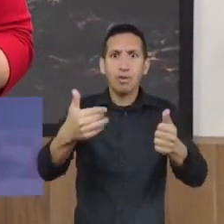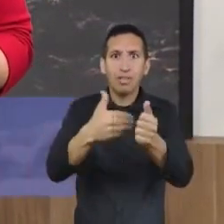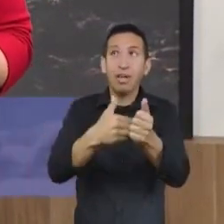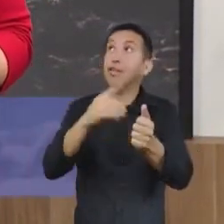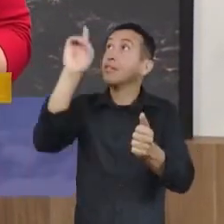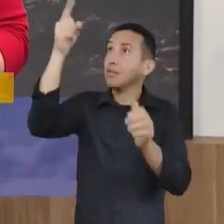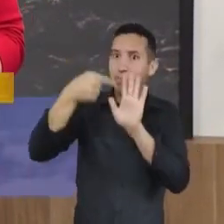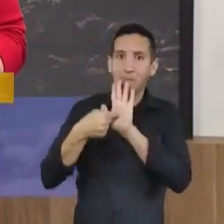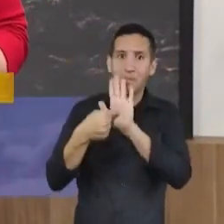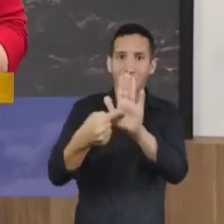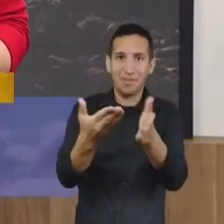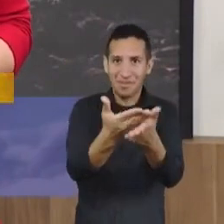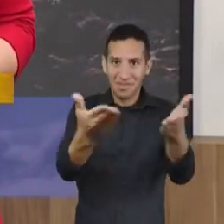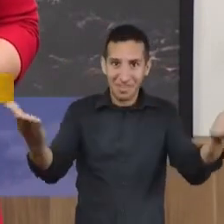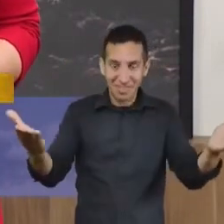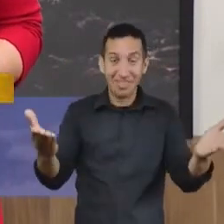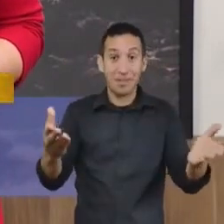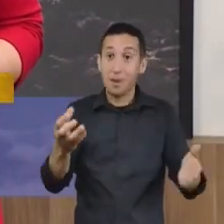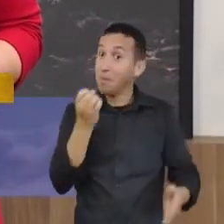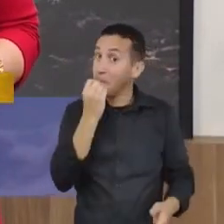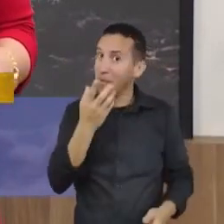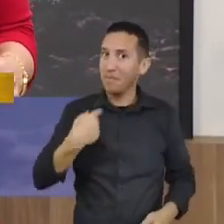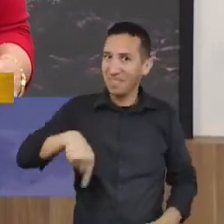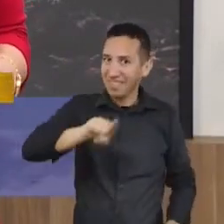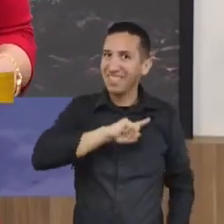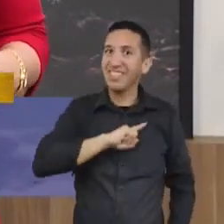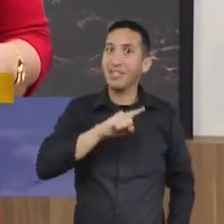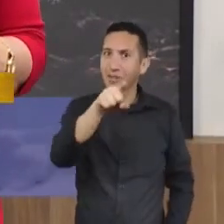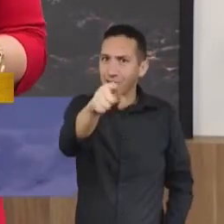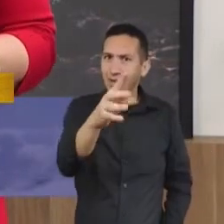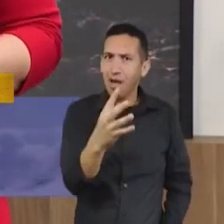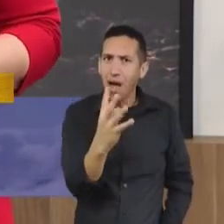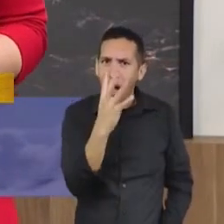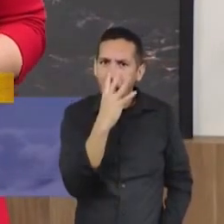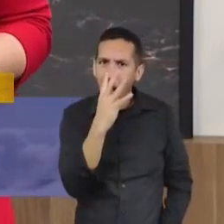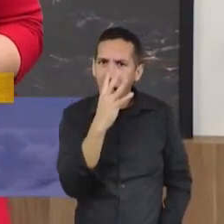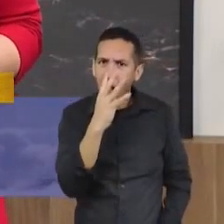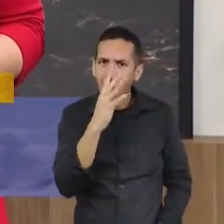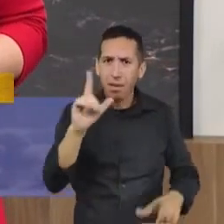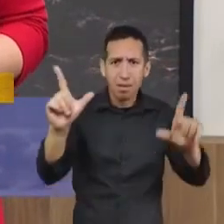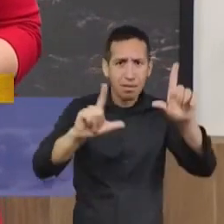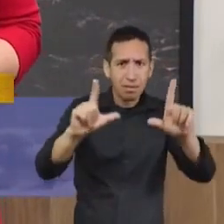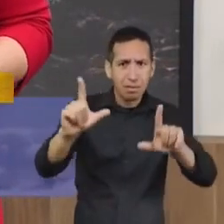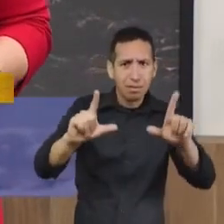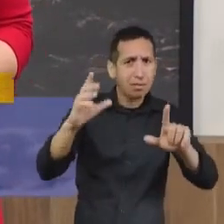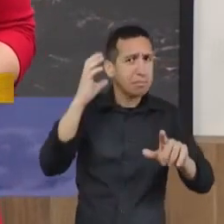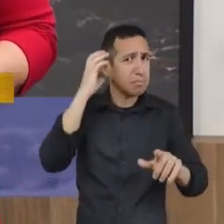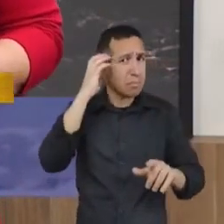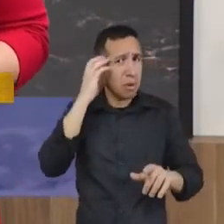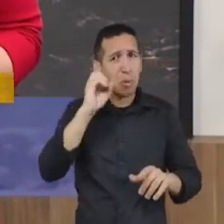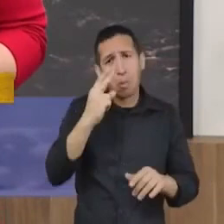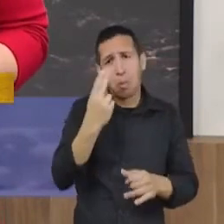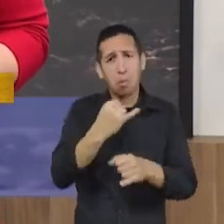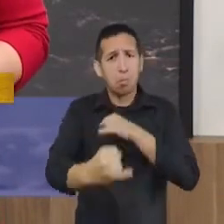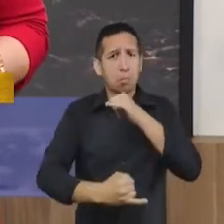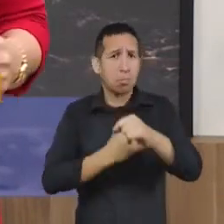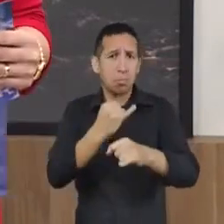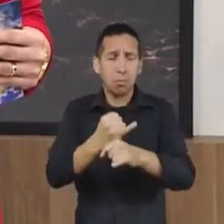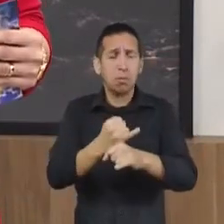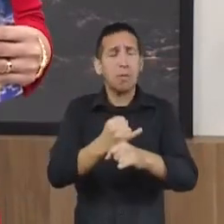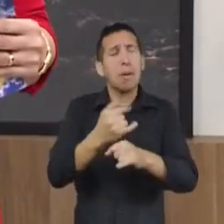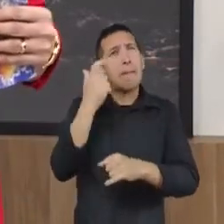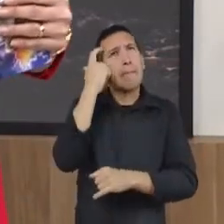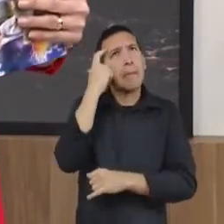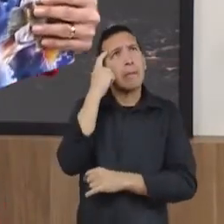estudo de número nove e você que está assistindo pela TV ou internet Usa ouvindo pela rádio pela primeira vez pode